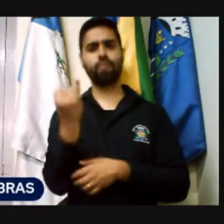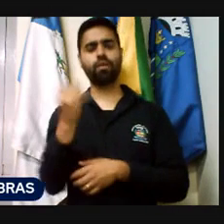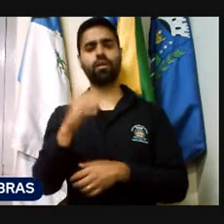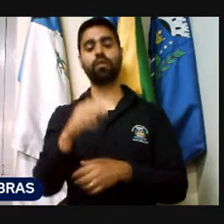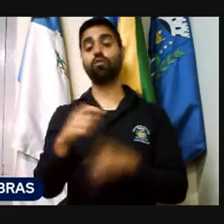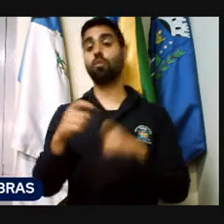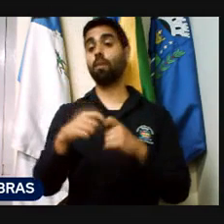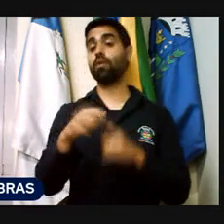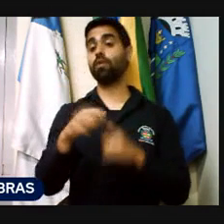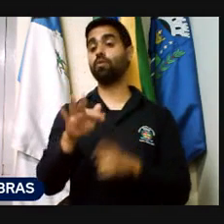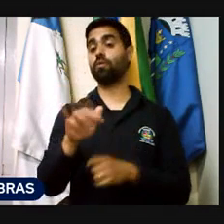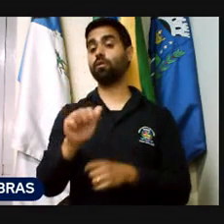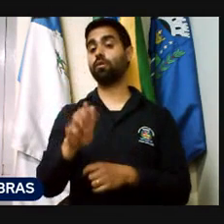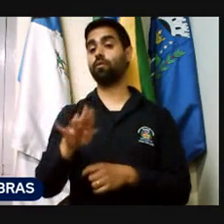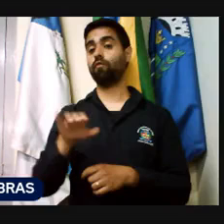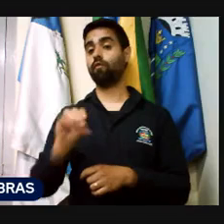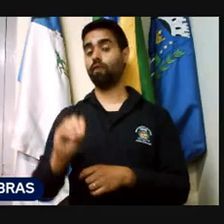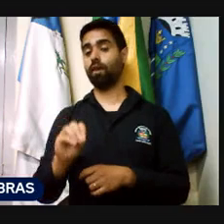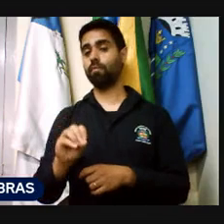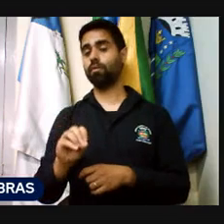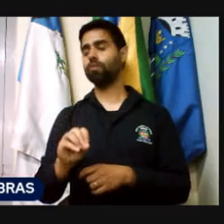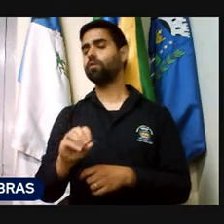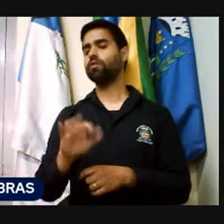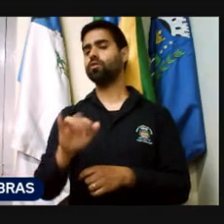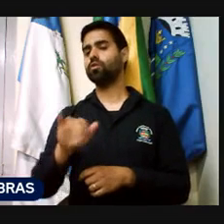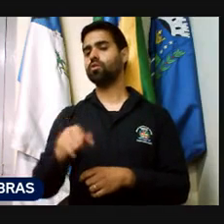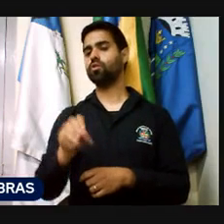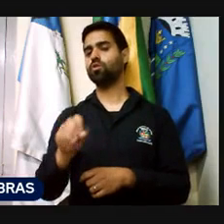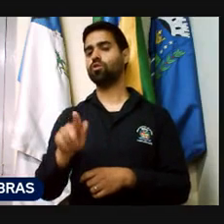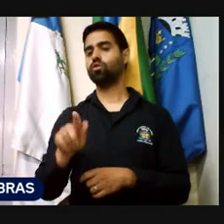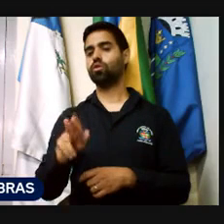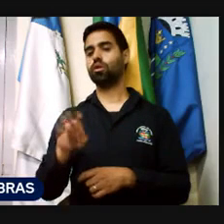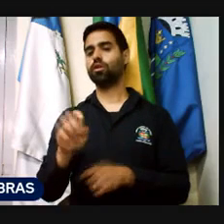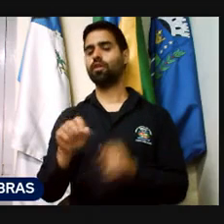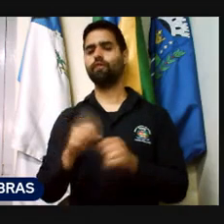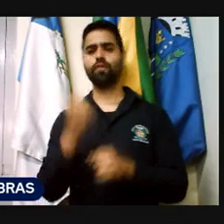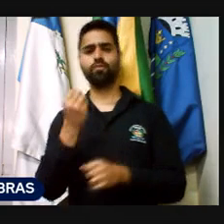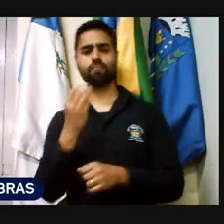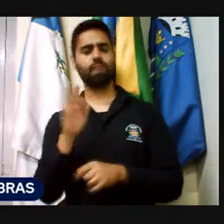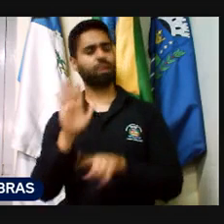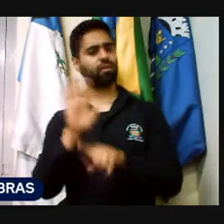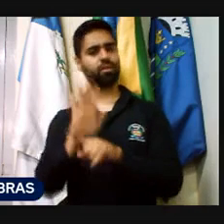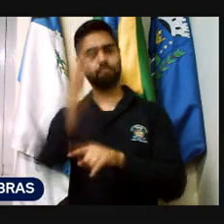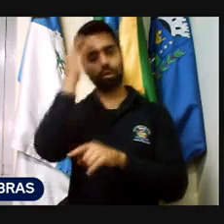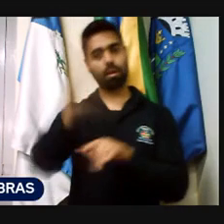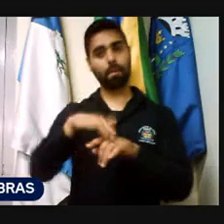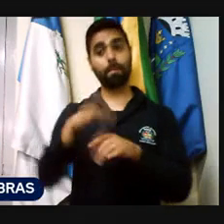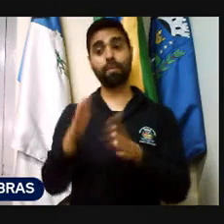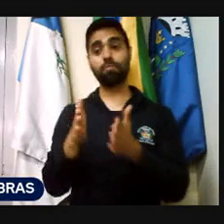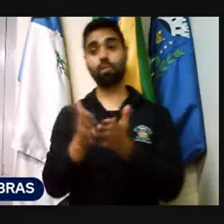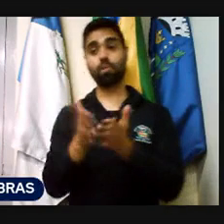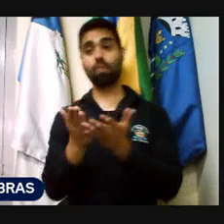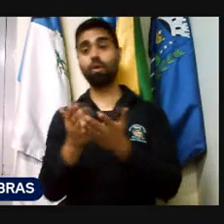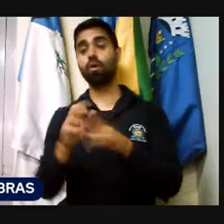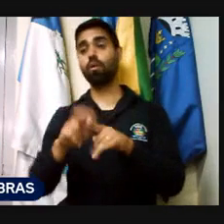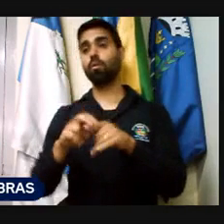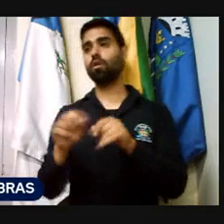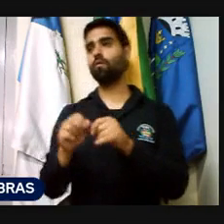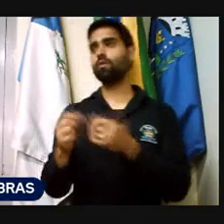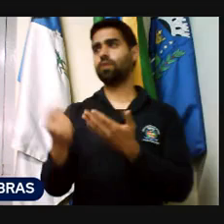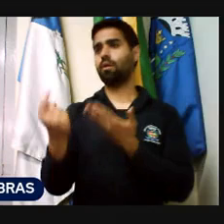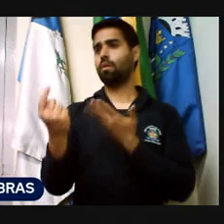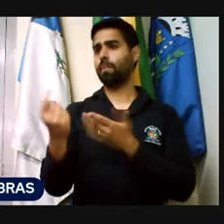Dr. Fábio Jorge, médico que dedicou sua vida para fazer o bem e atender os mais necessitados, neste caso, a honraria mais do que justa